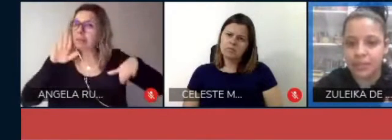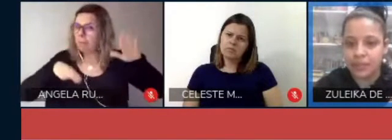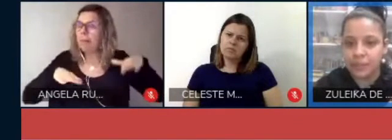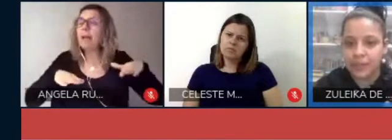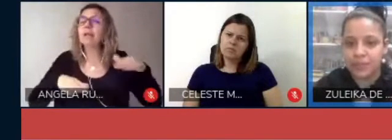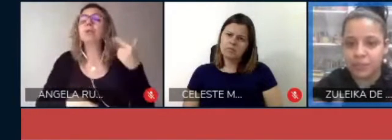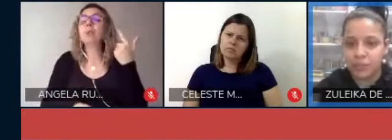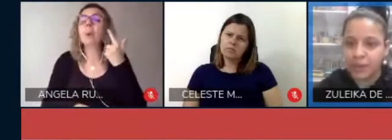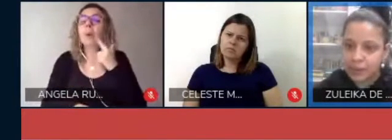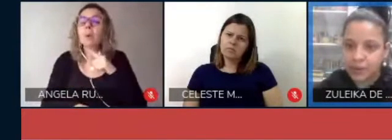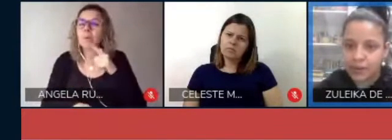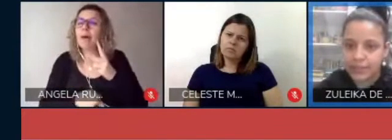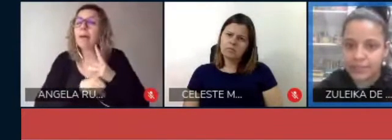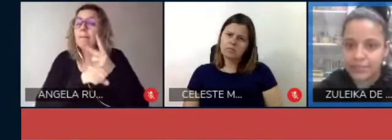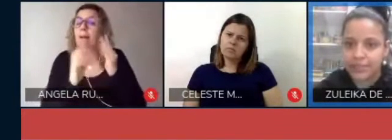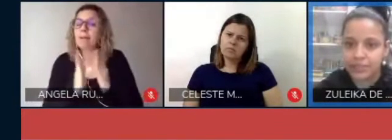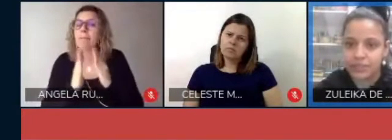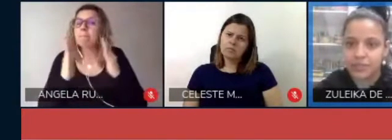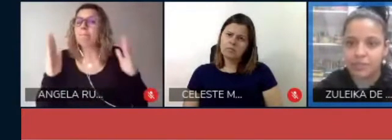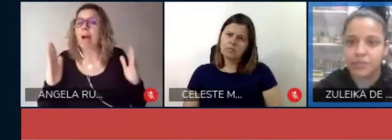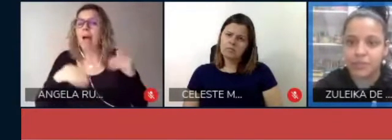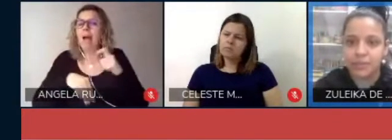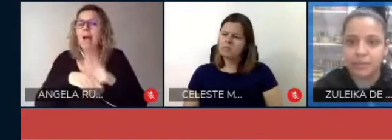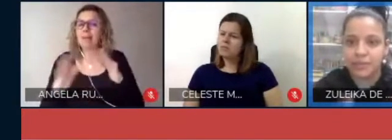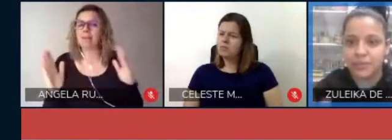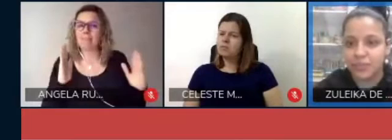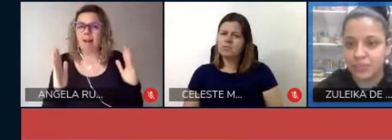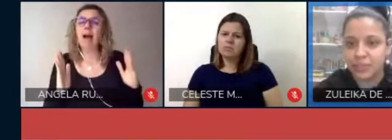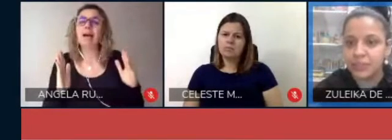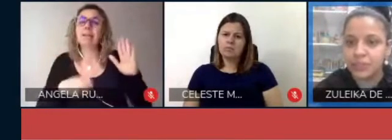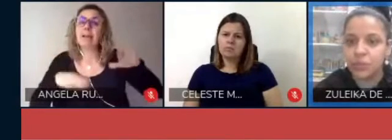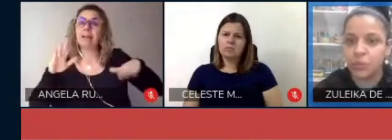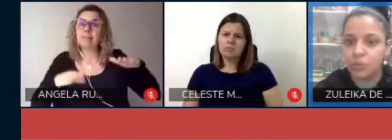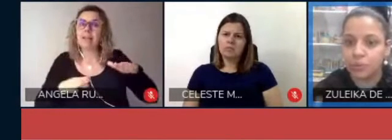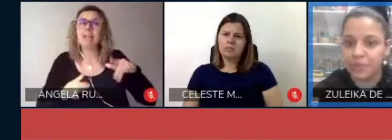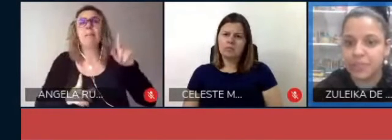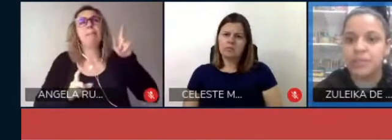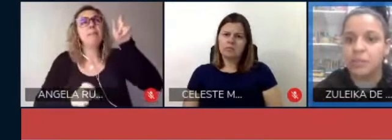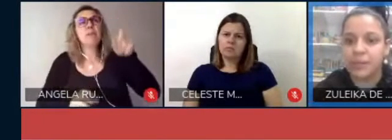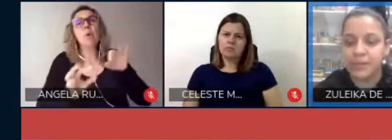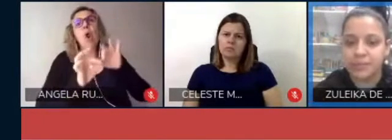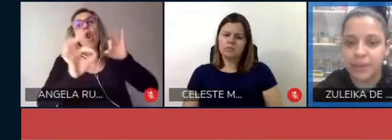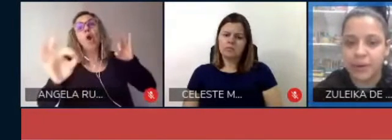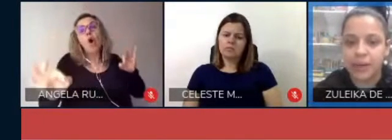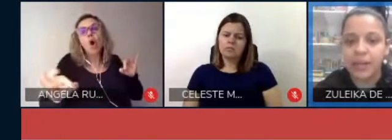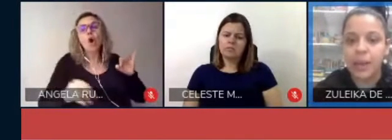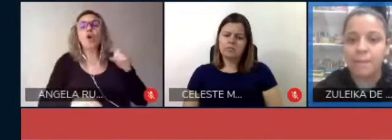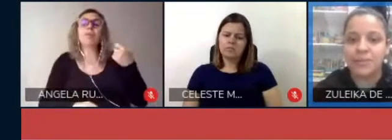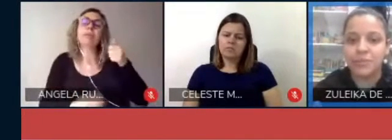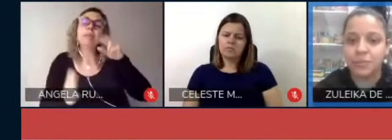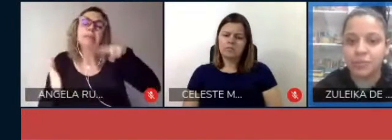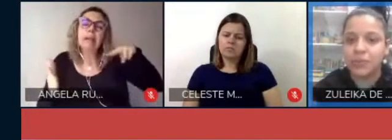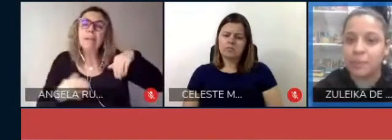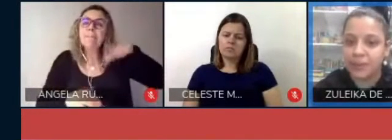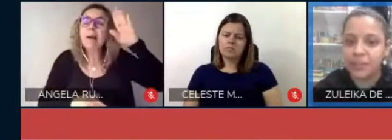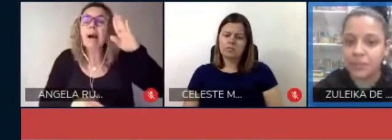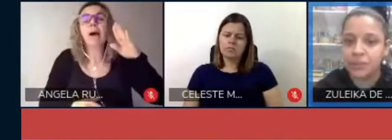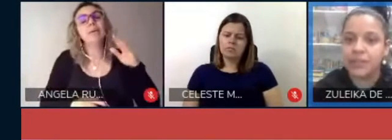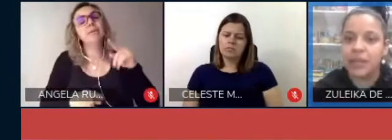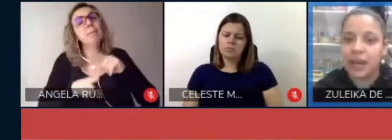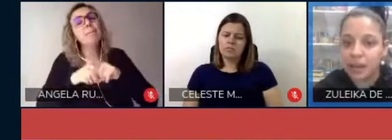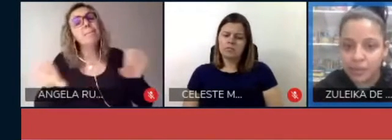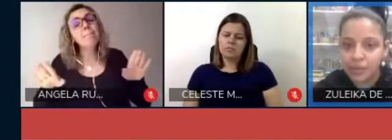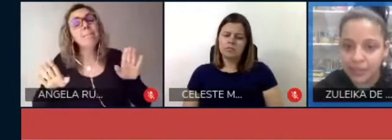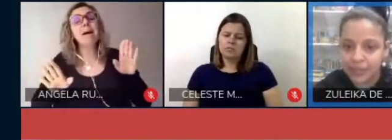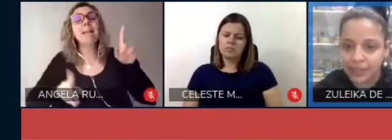você consegue empréstimos maiores, né? Às vezes a pessoa está mais distante ou precisa de um prazo maior, mas isso